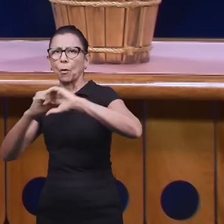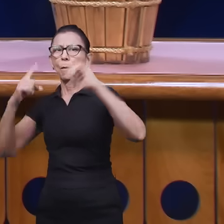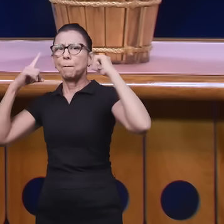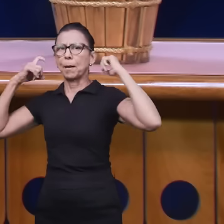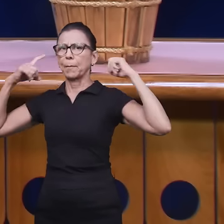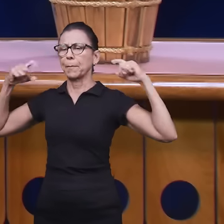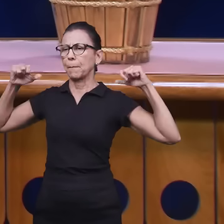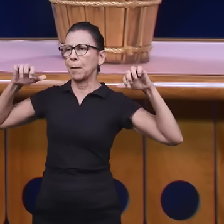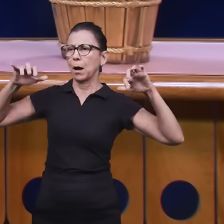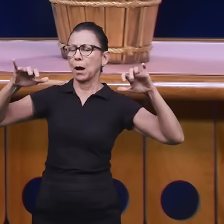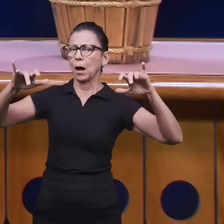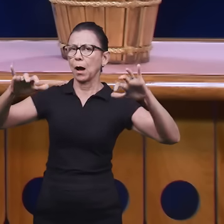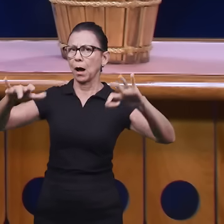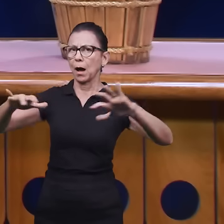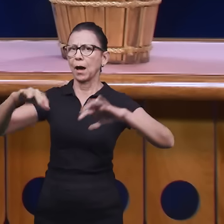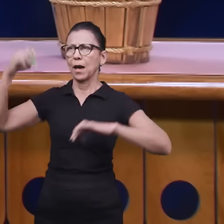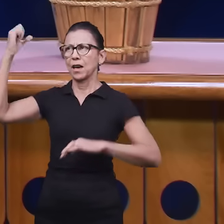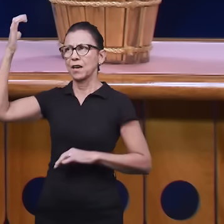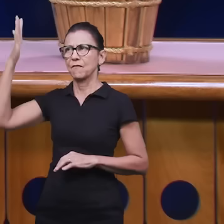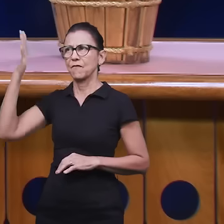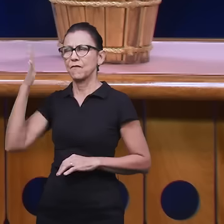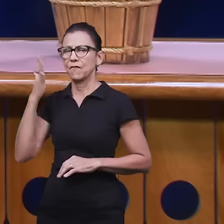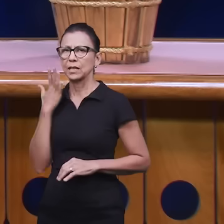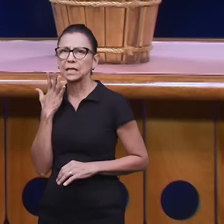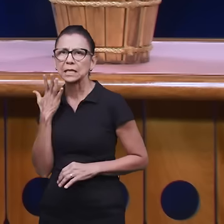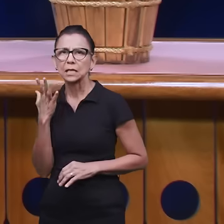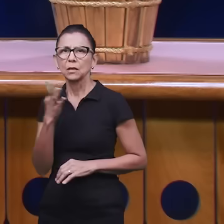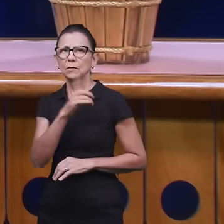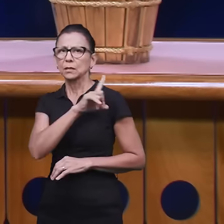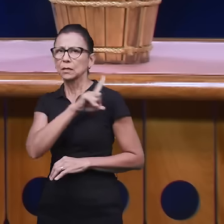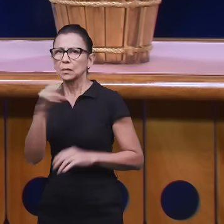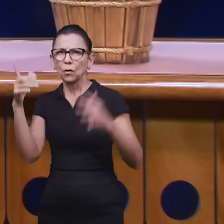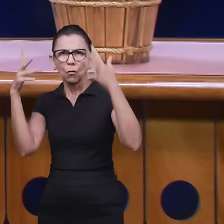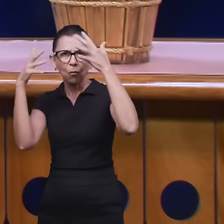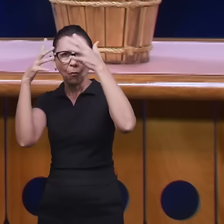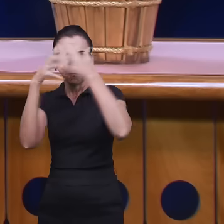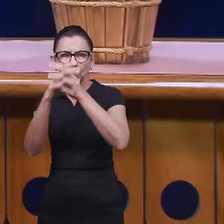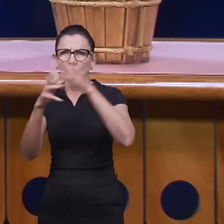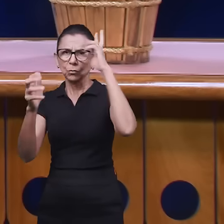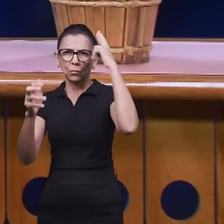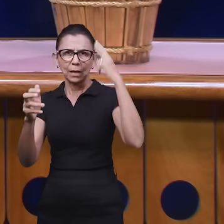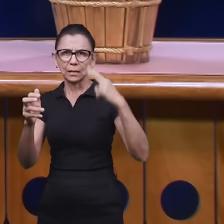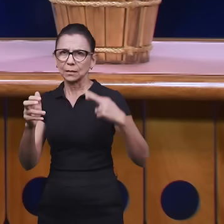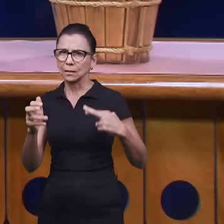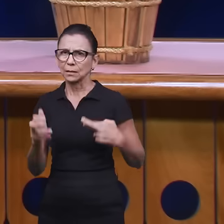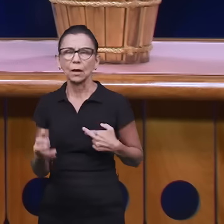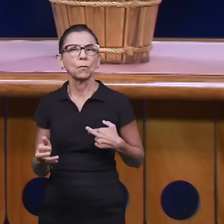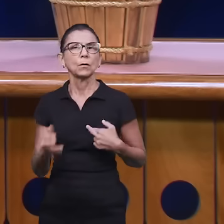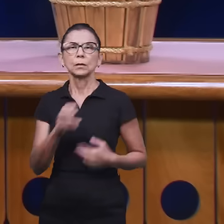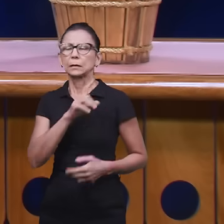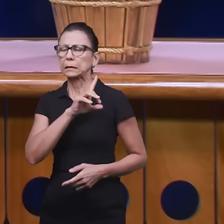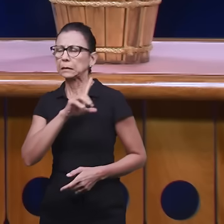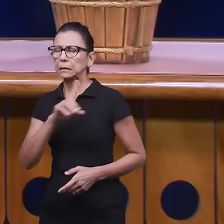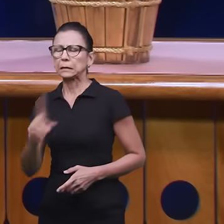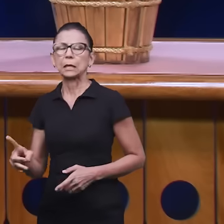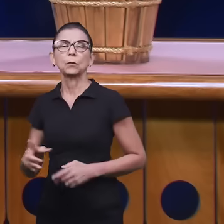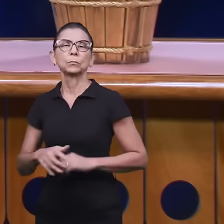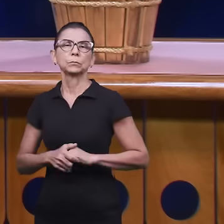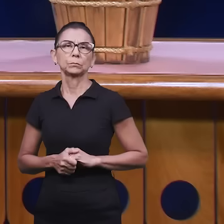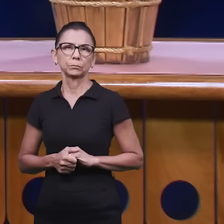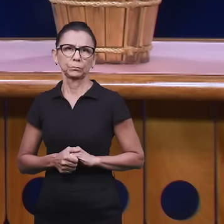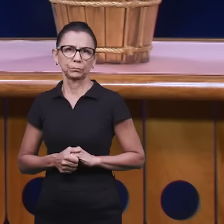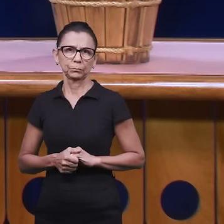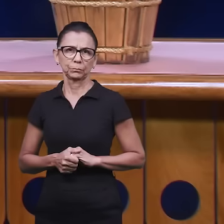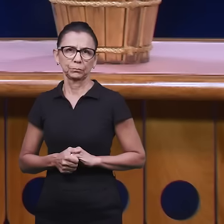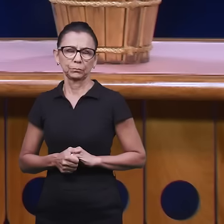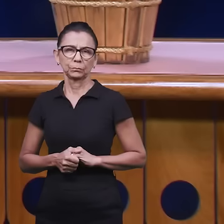que o adversário se confunde. Ele não confunde com argumento, ele não confunde com razão, ele se confunde com a revelação, porque ele não entende